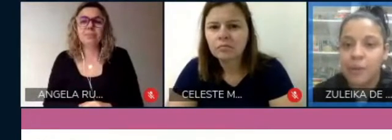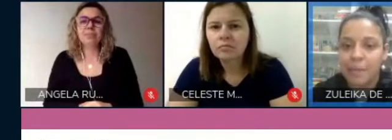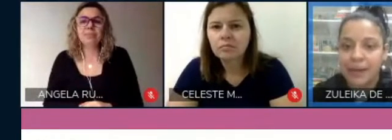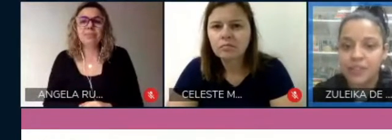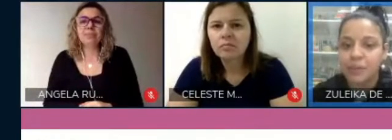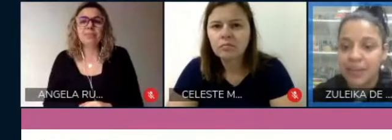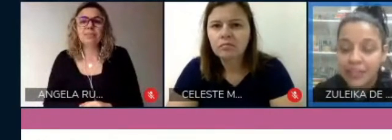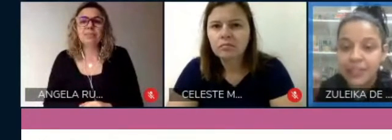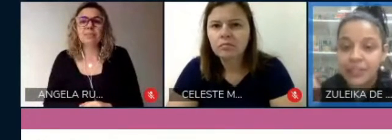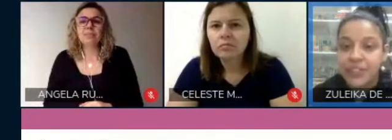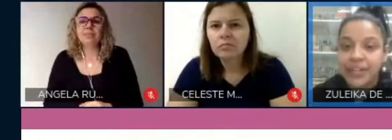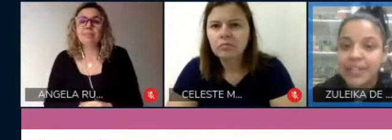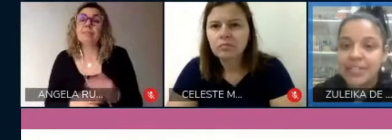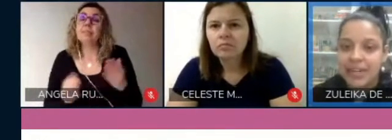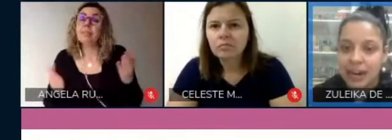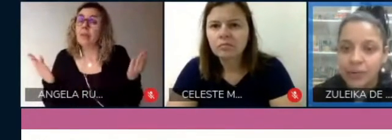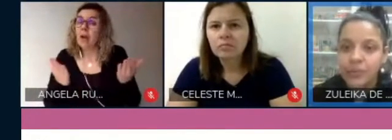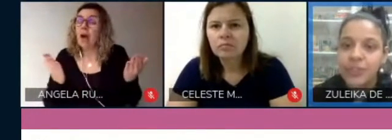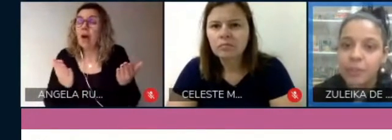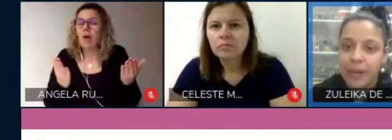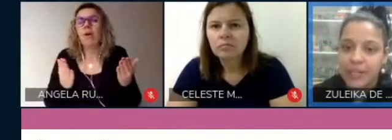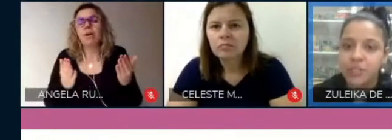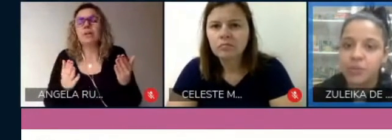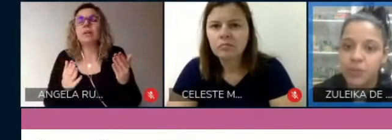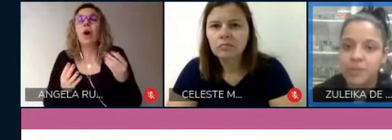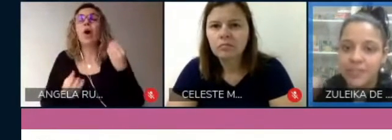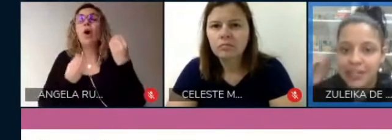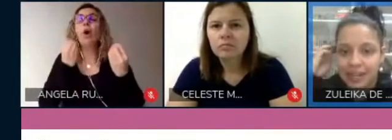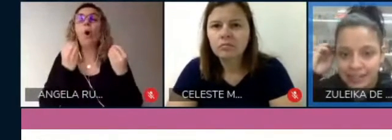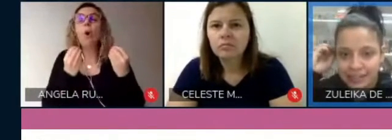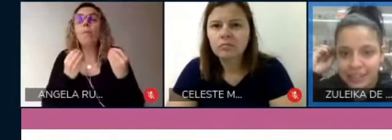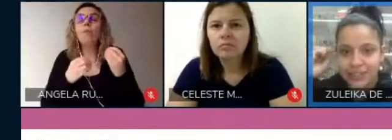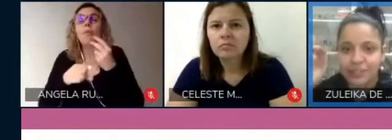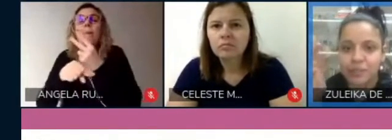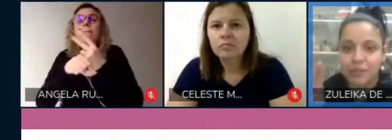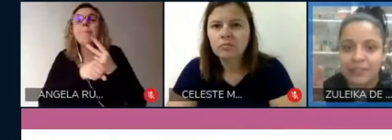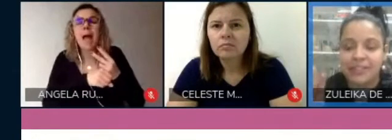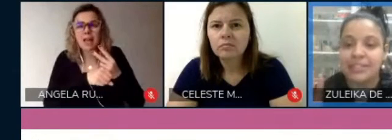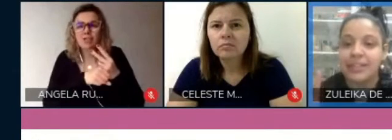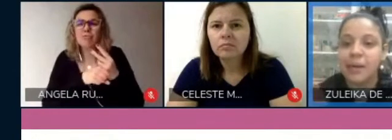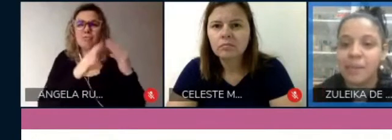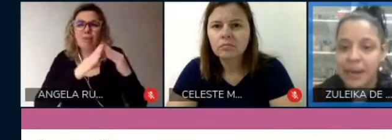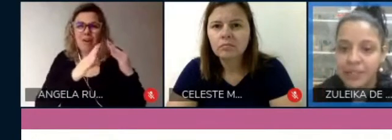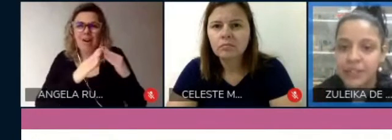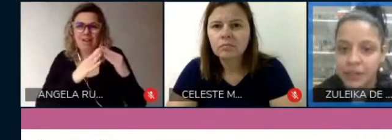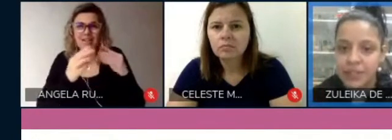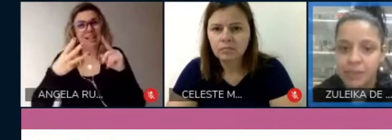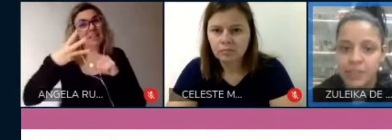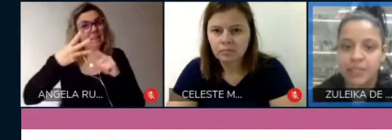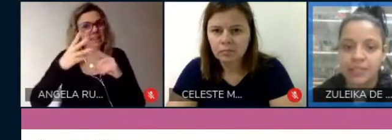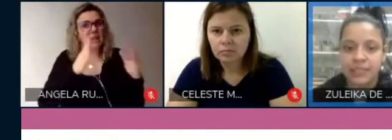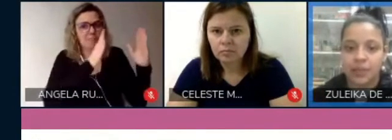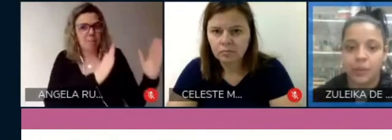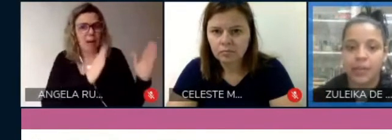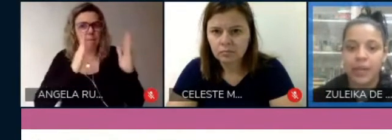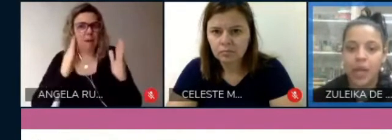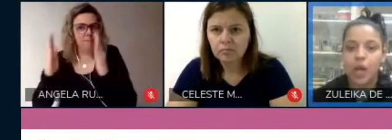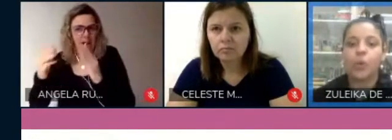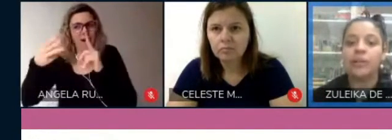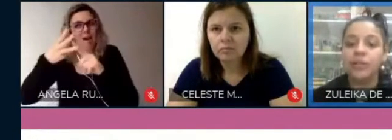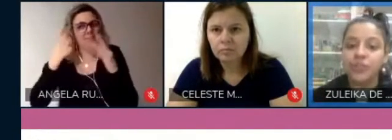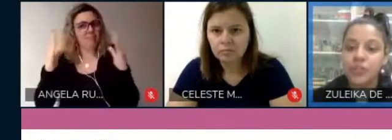Agora, uma parte bem gerencial de empréstimo domiciliar, tá? Já vamos para a terceira parte da nossa